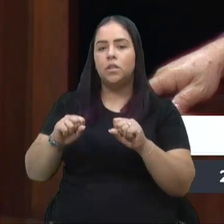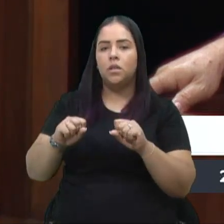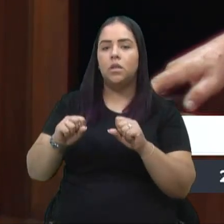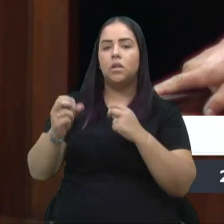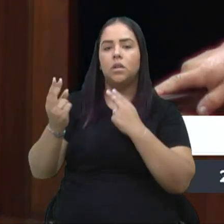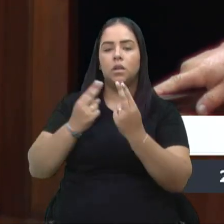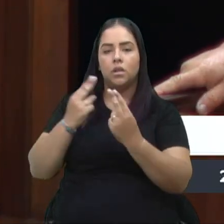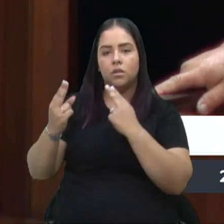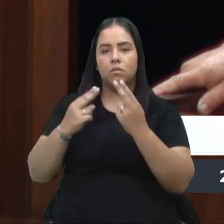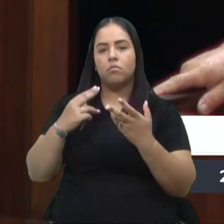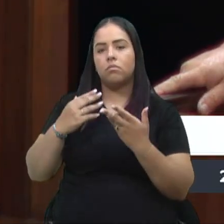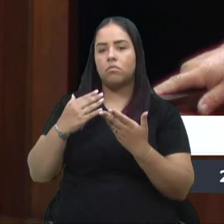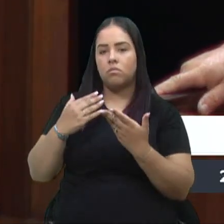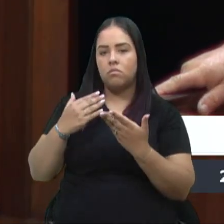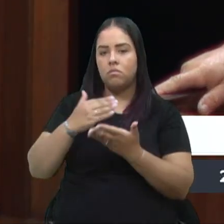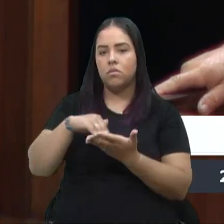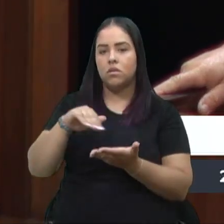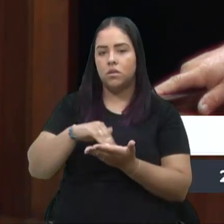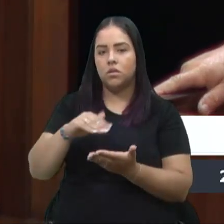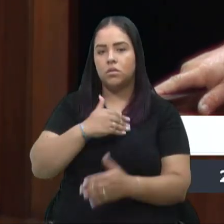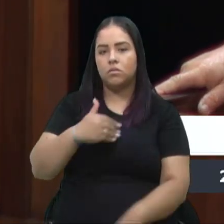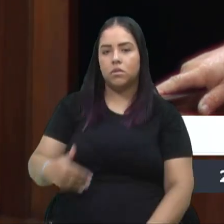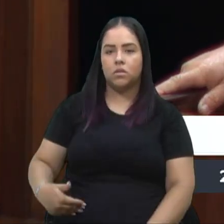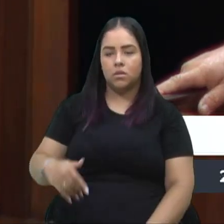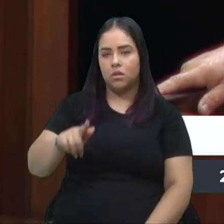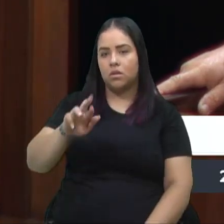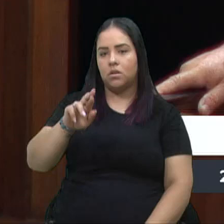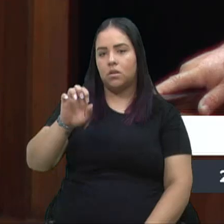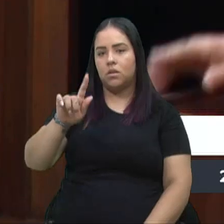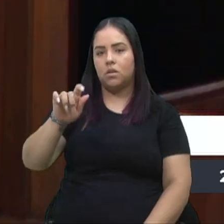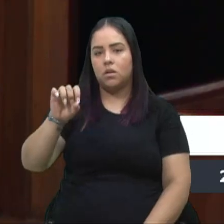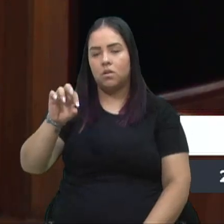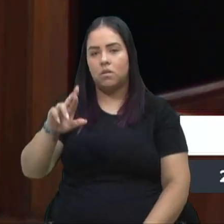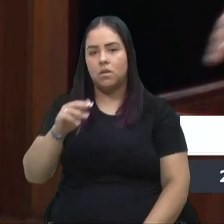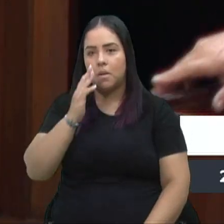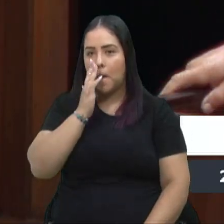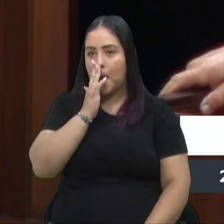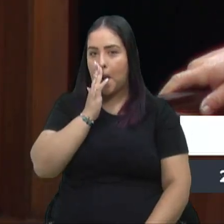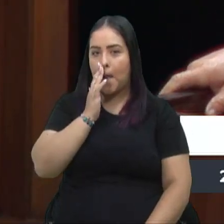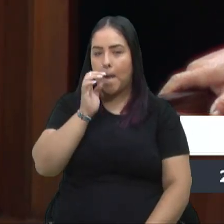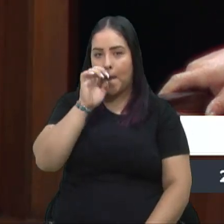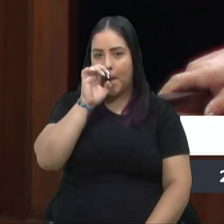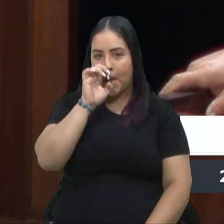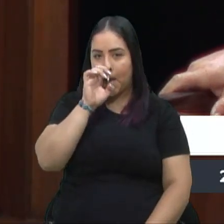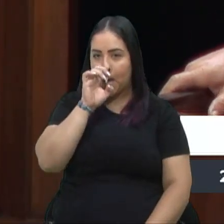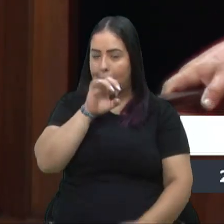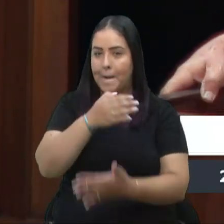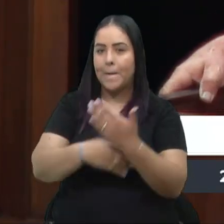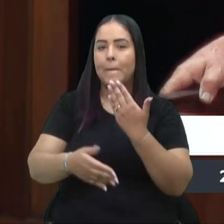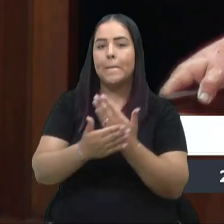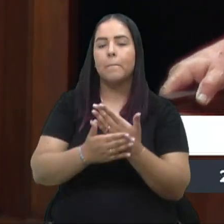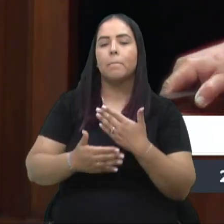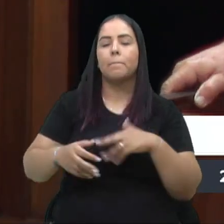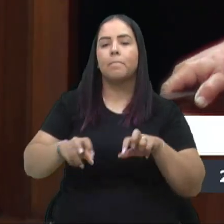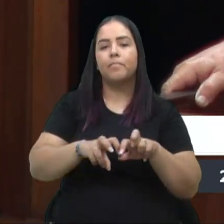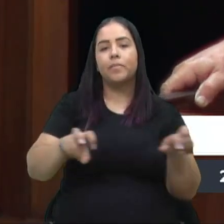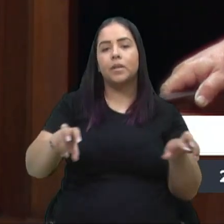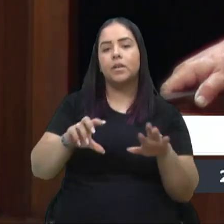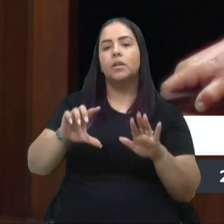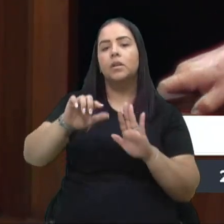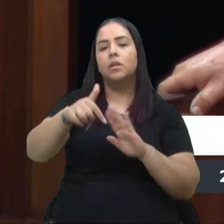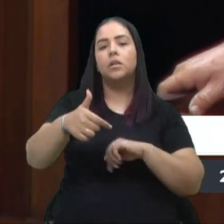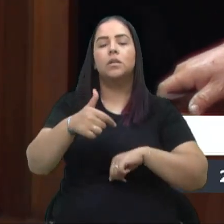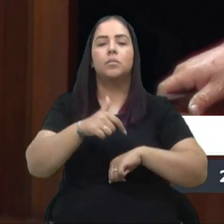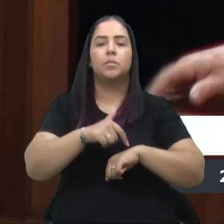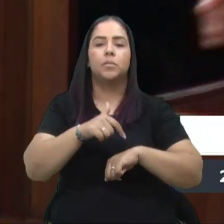secretária de governo agregaram a secretaria da Agricultura todos lá numa mesa e no primeiro momento foi sugerido